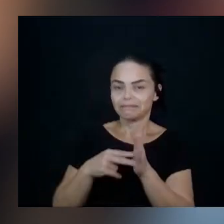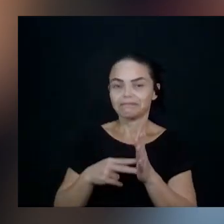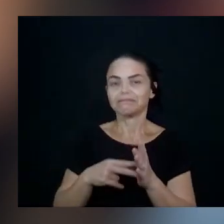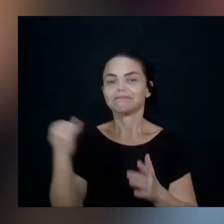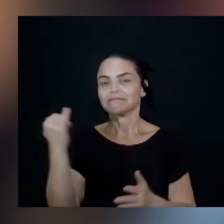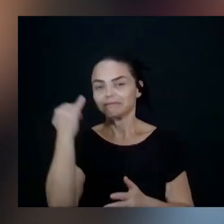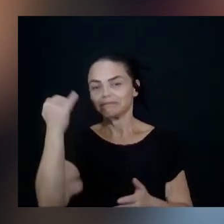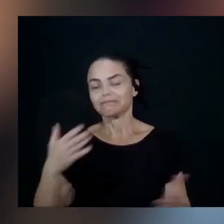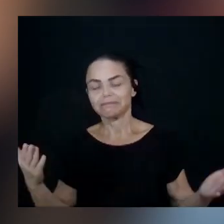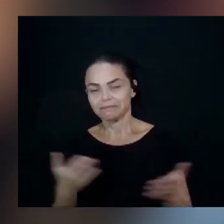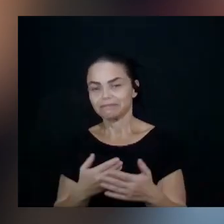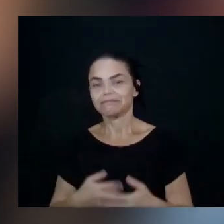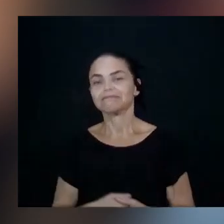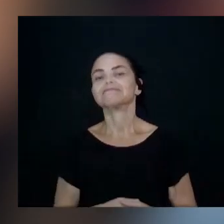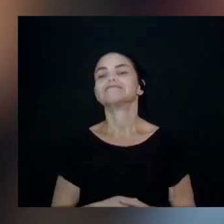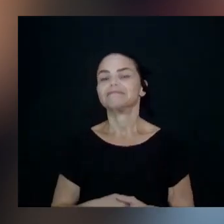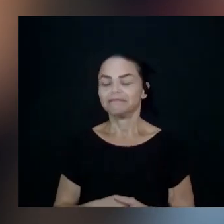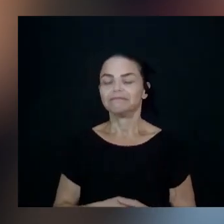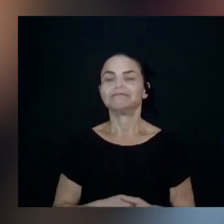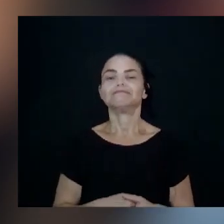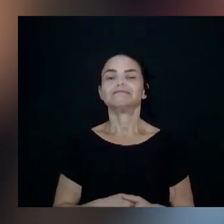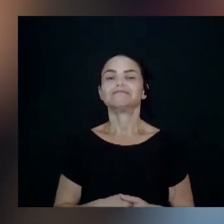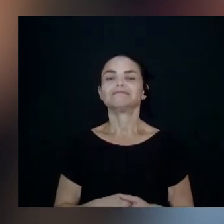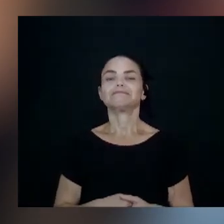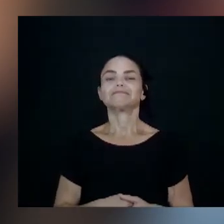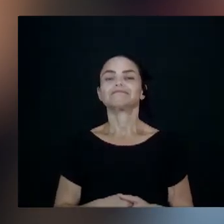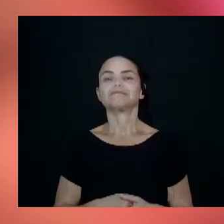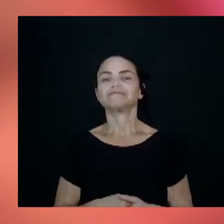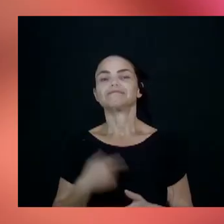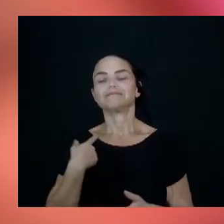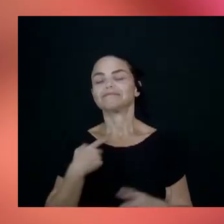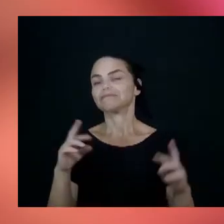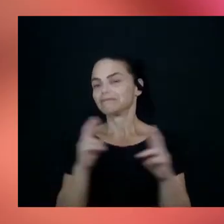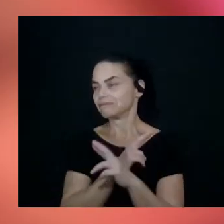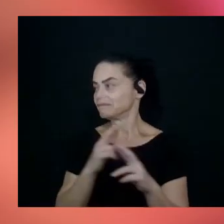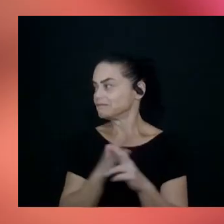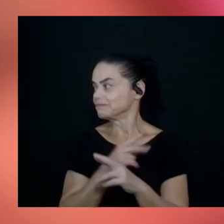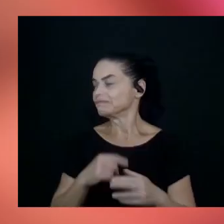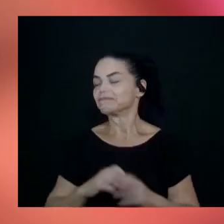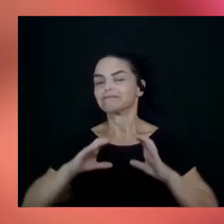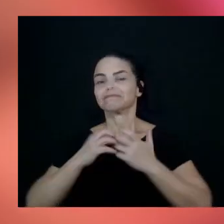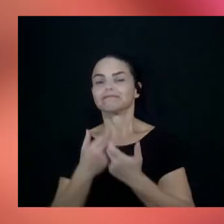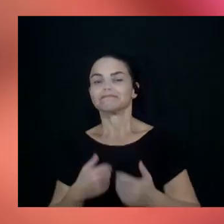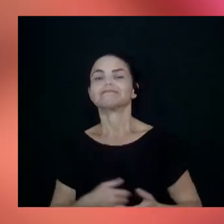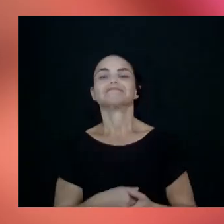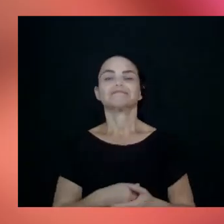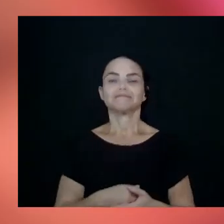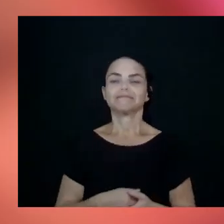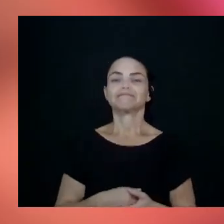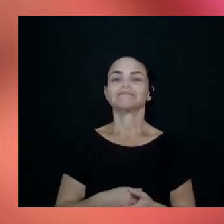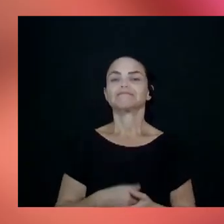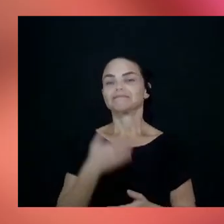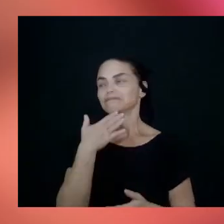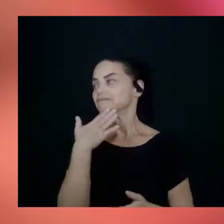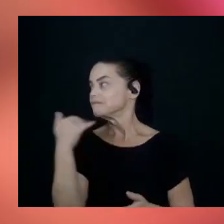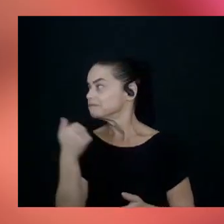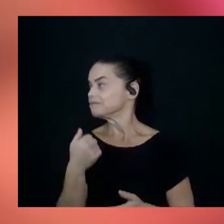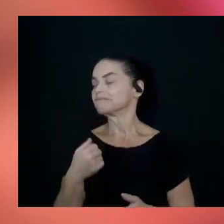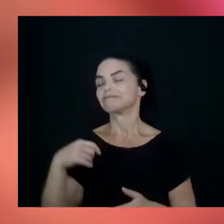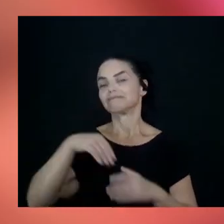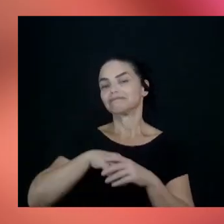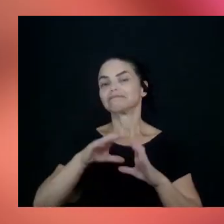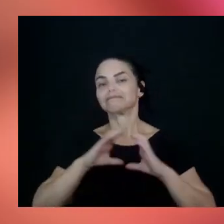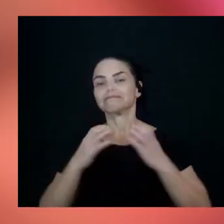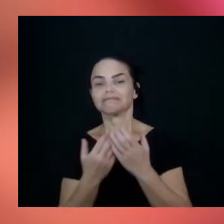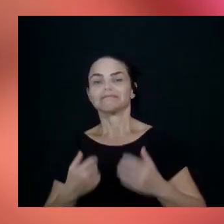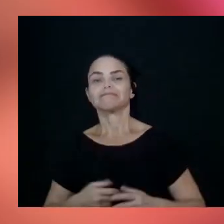significativa. Mas hoje, a coisa do relacionamento das comunidades está tão aprimorado que lá dentro